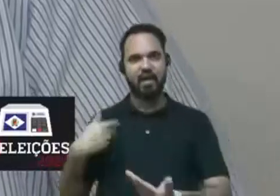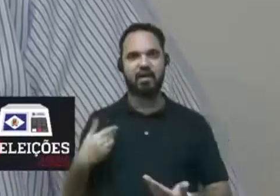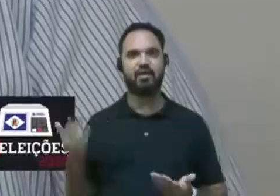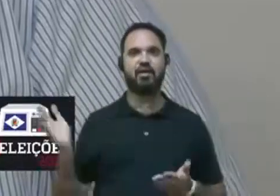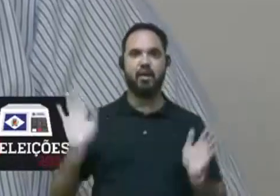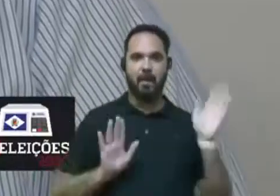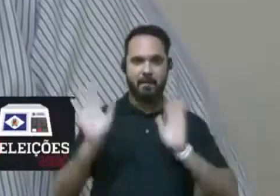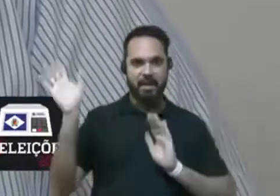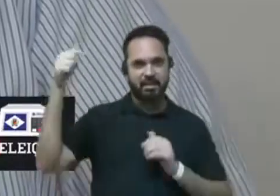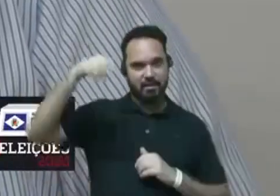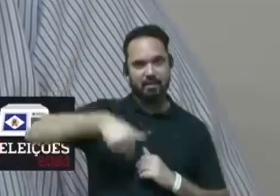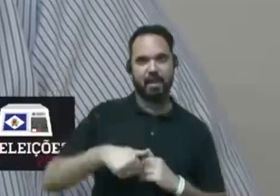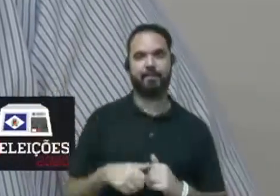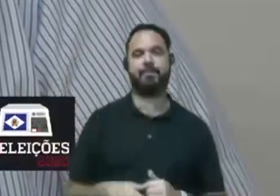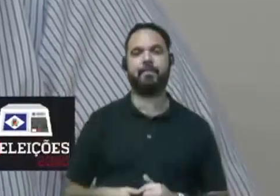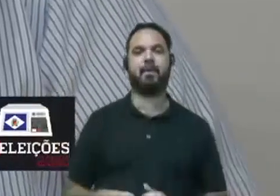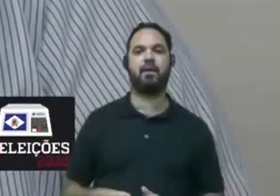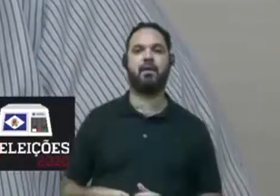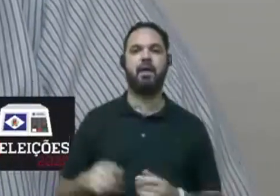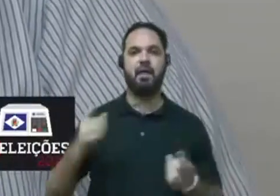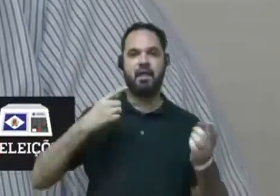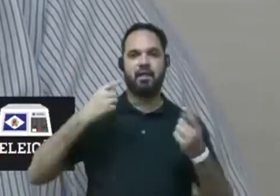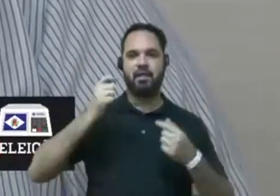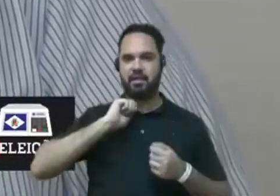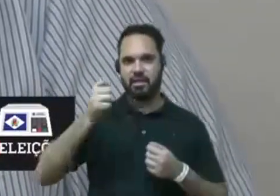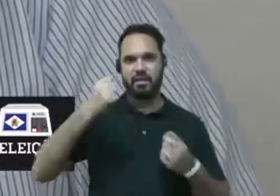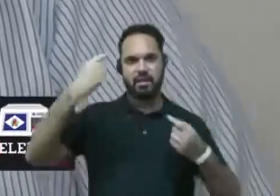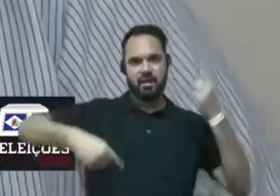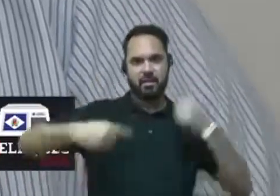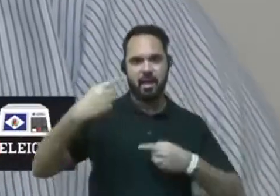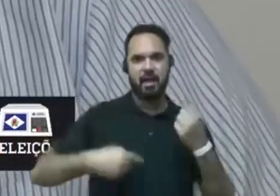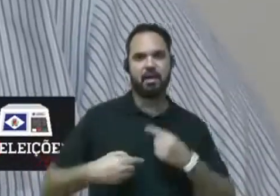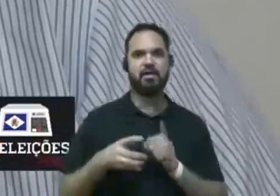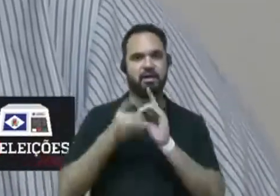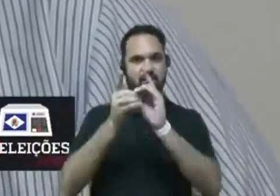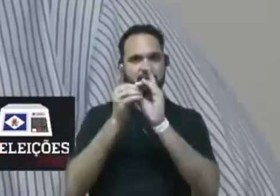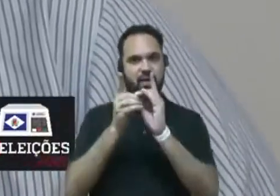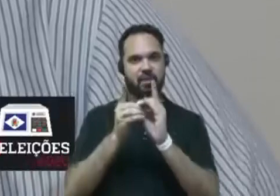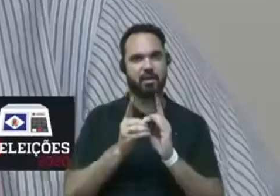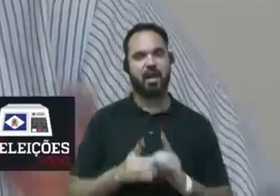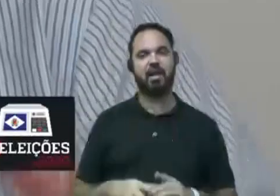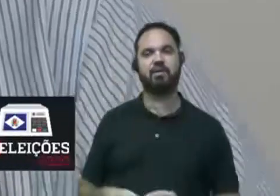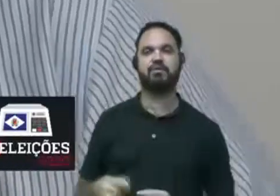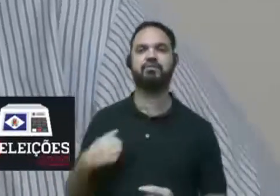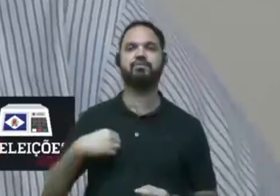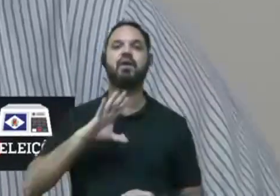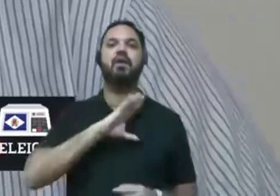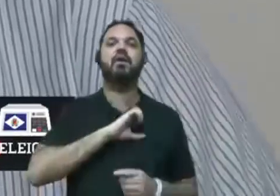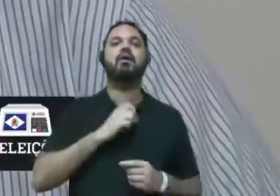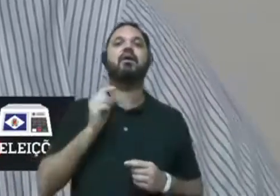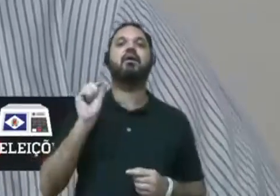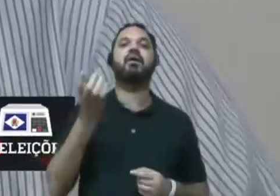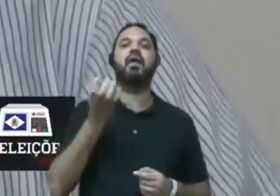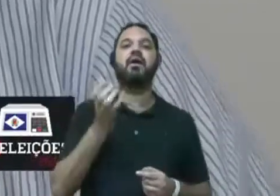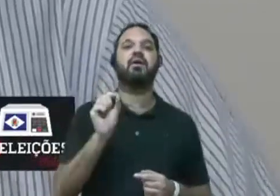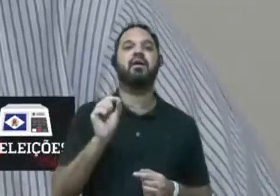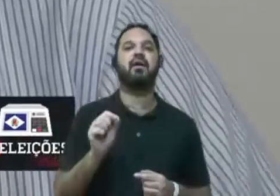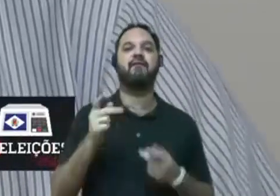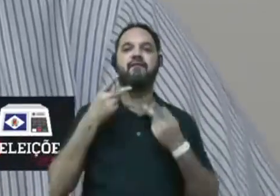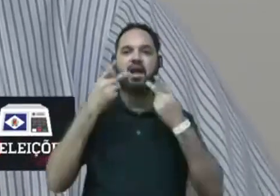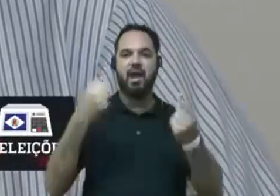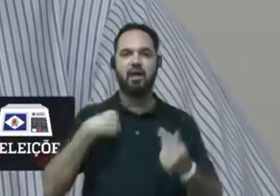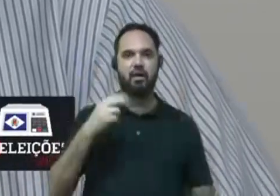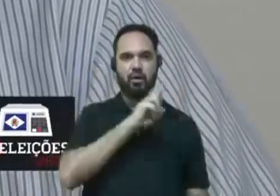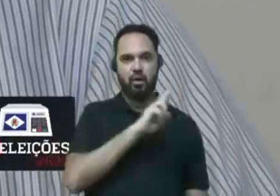essa parte participar dessa desse debate que democrático Eu gostaria de ir mais uma vez falar